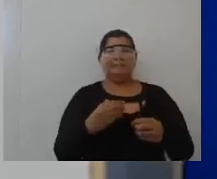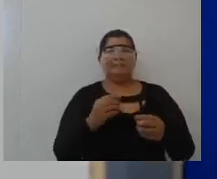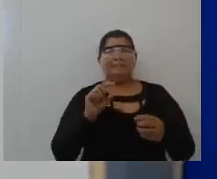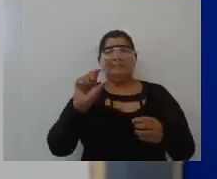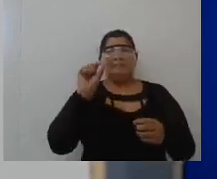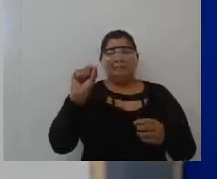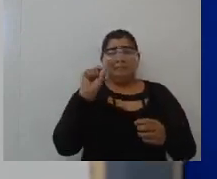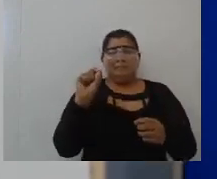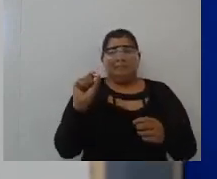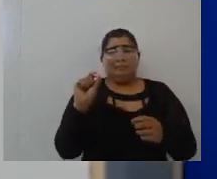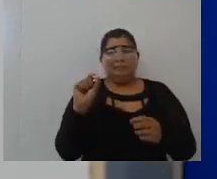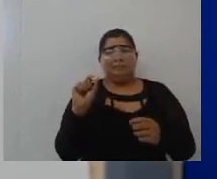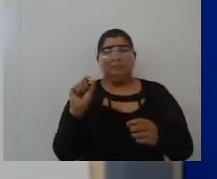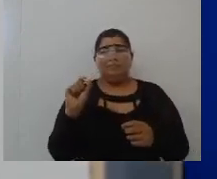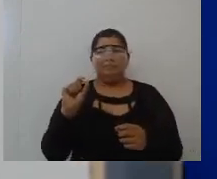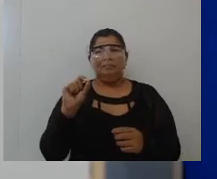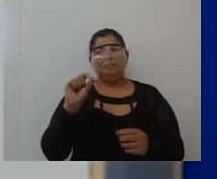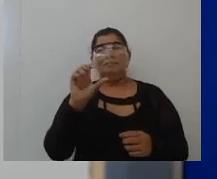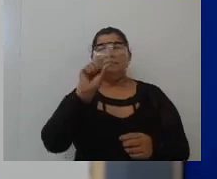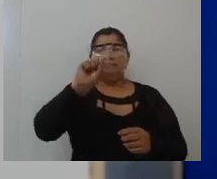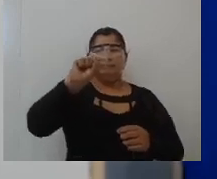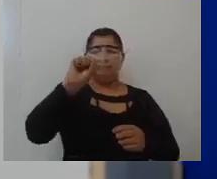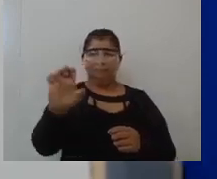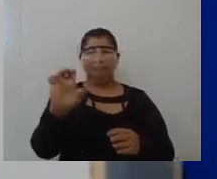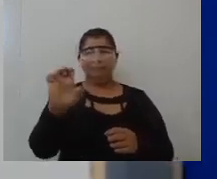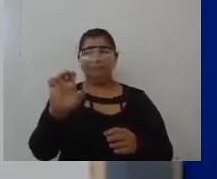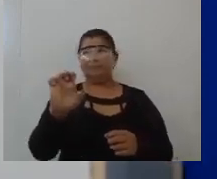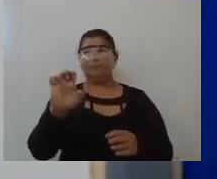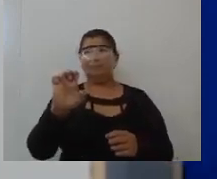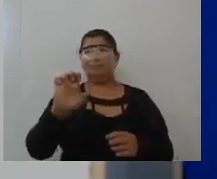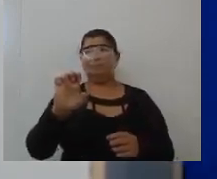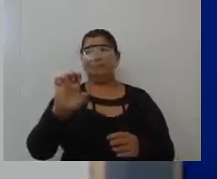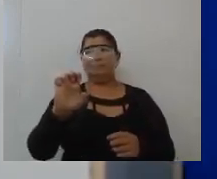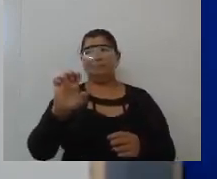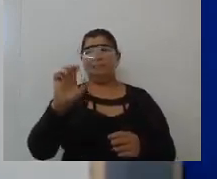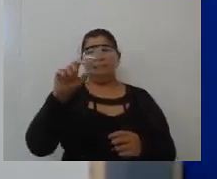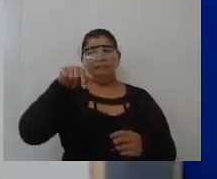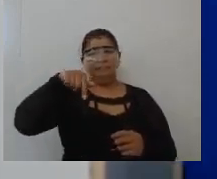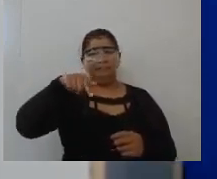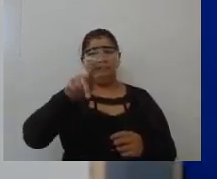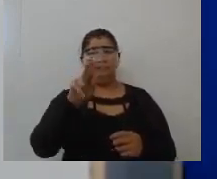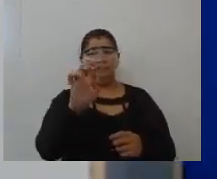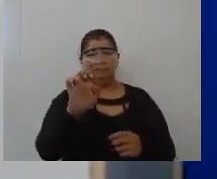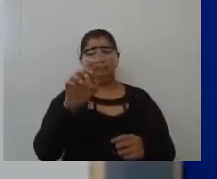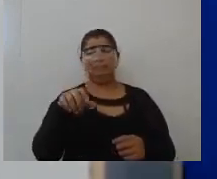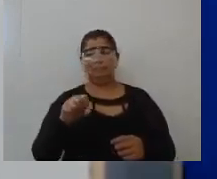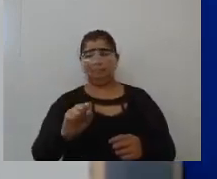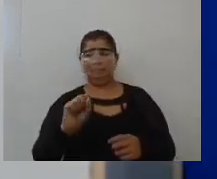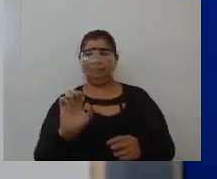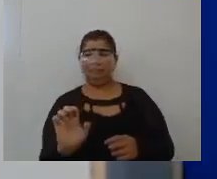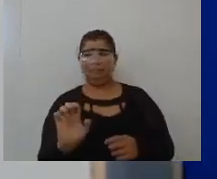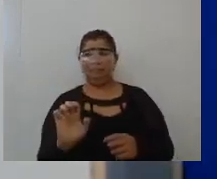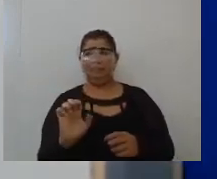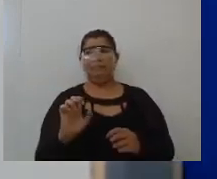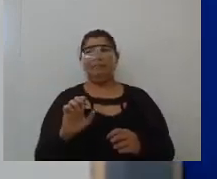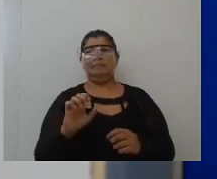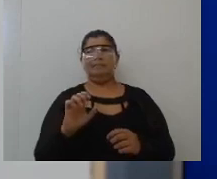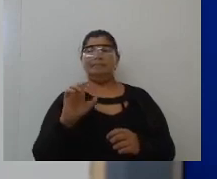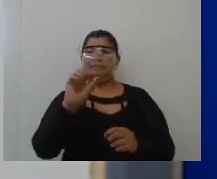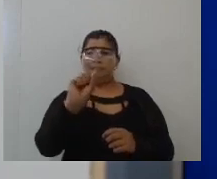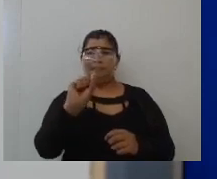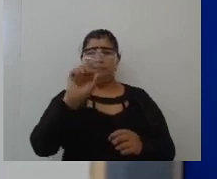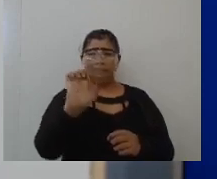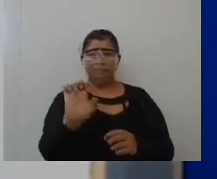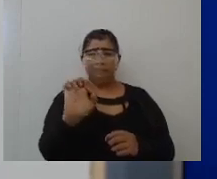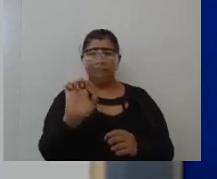conjunção integrante se. Não confunde, pessoal. Se liga nisso. O se,